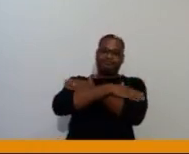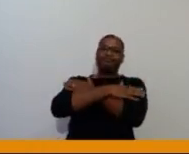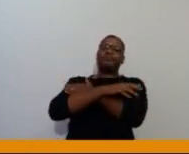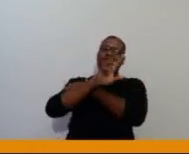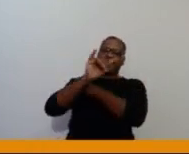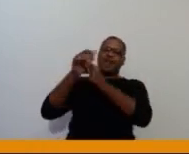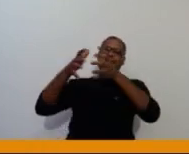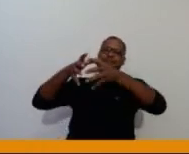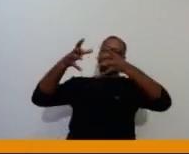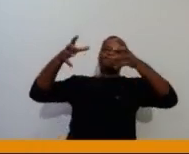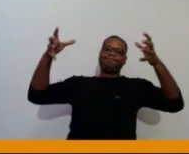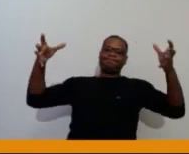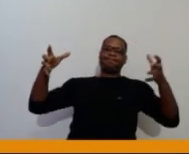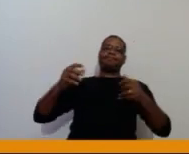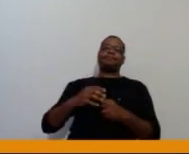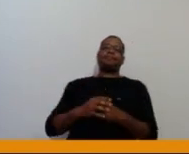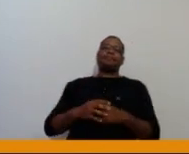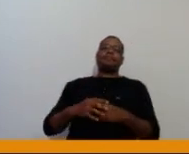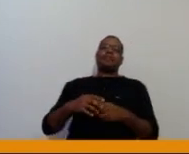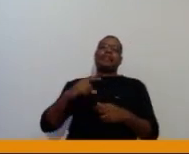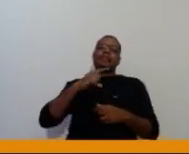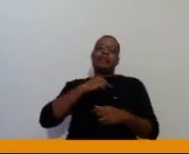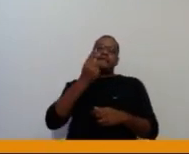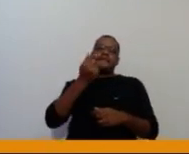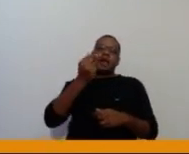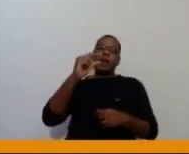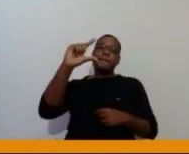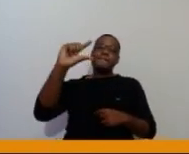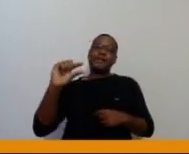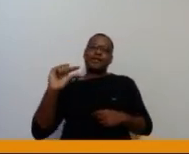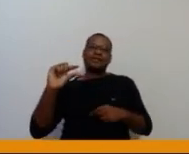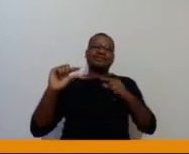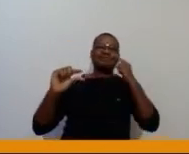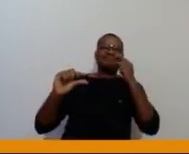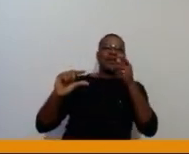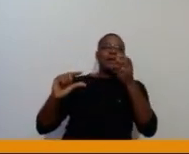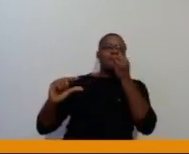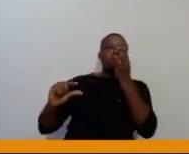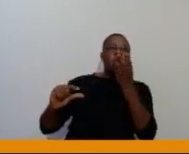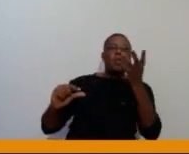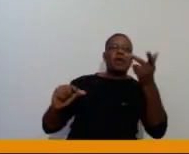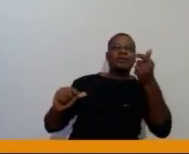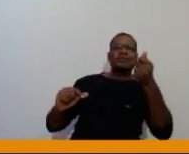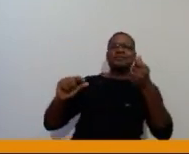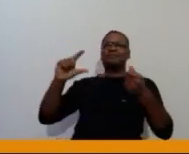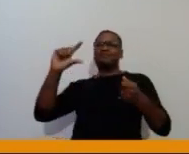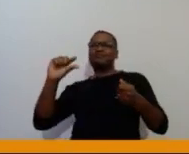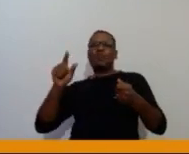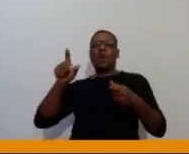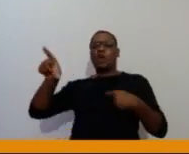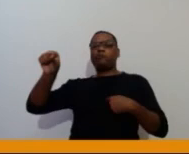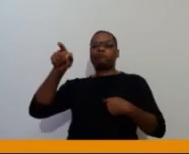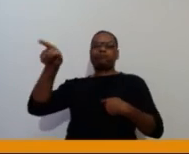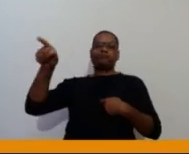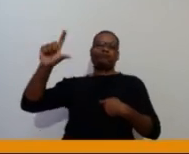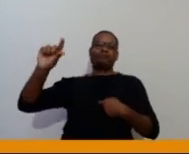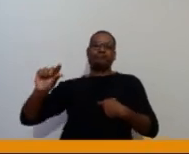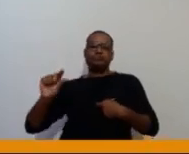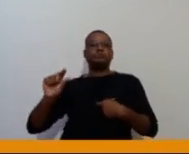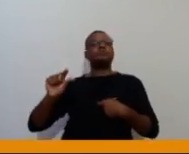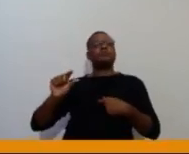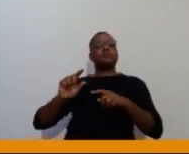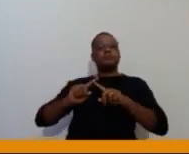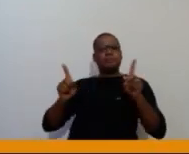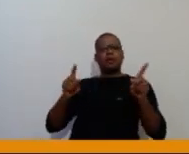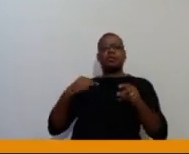o nosso desafio é esse, né? A gente manter a qualidade, diminuir preço e conseguir chegar a essa